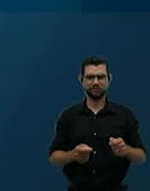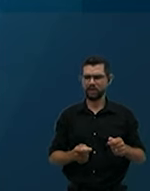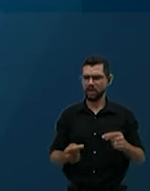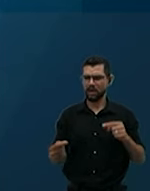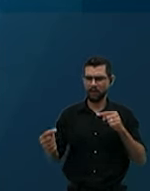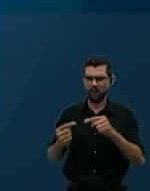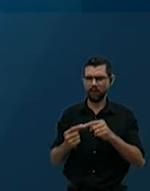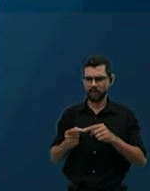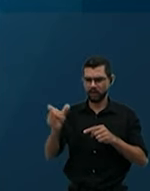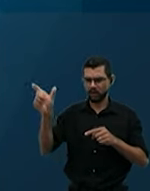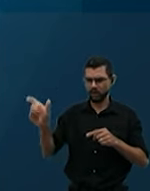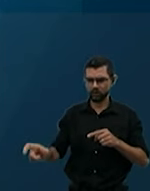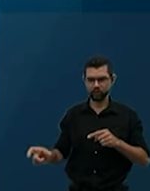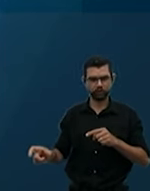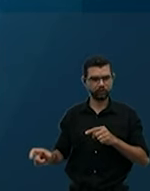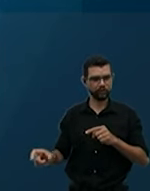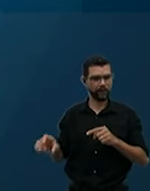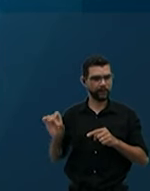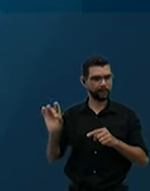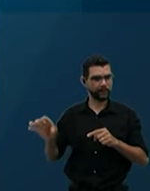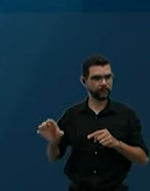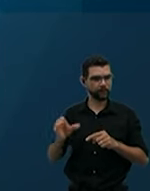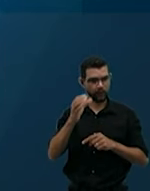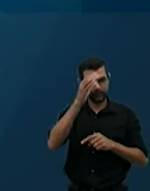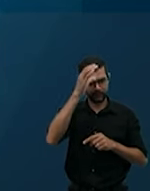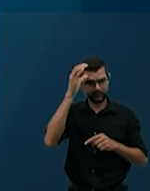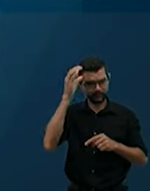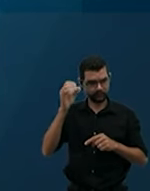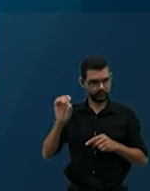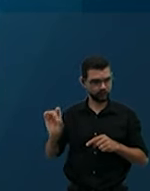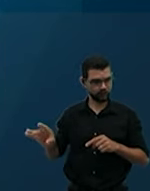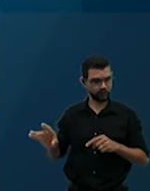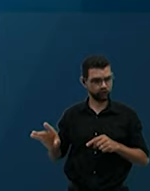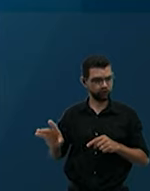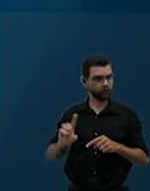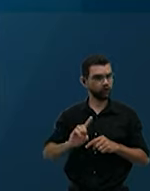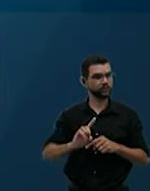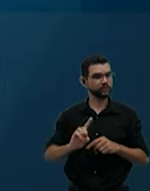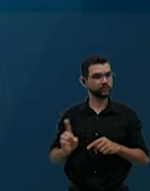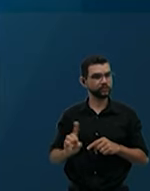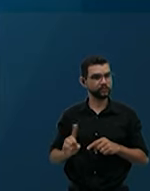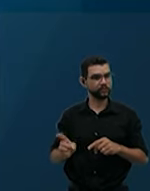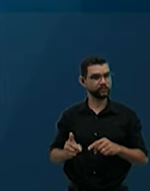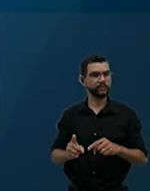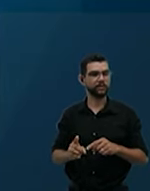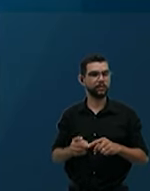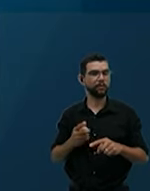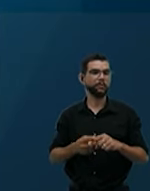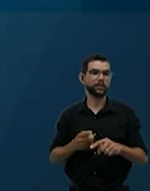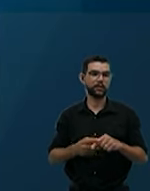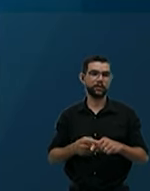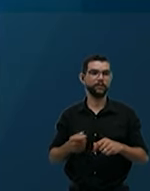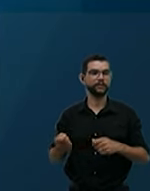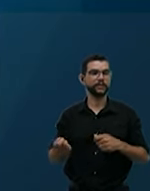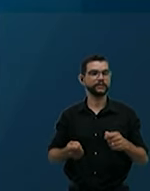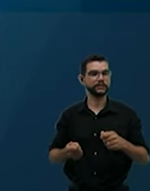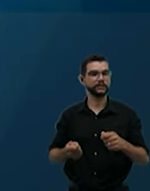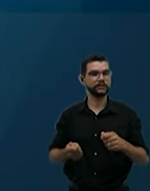não é... Vamos dizer, daí porque a aplicação do CPC deve ser feita com parcimônia, porque nós